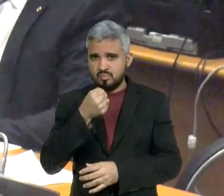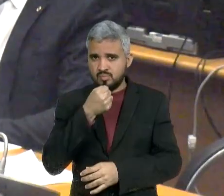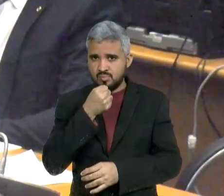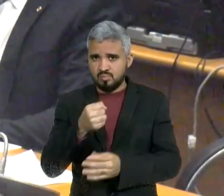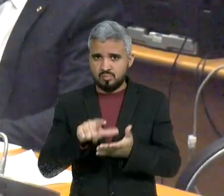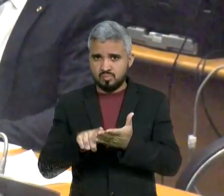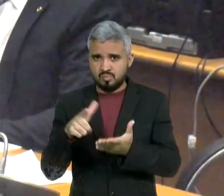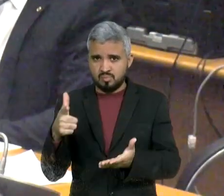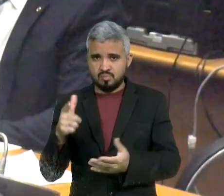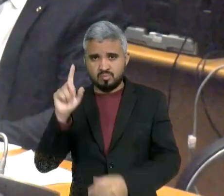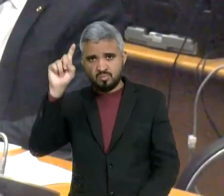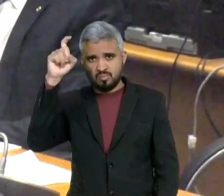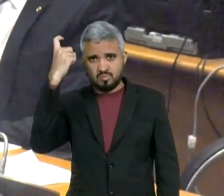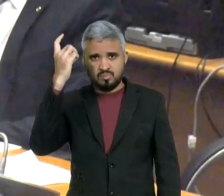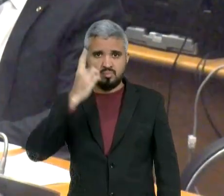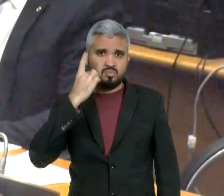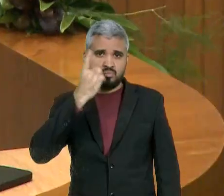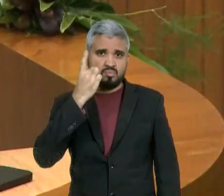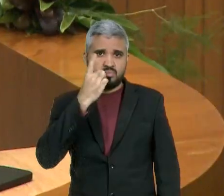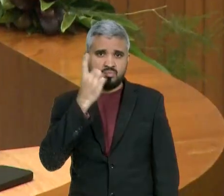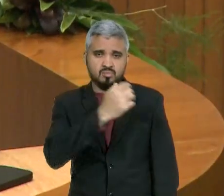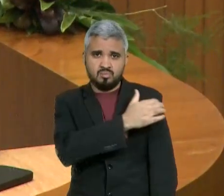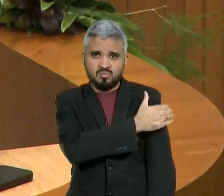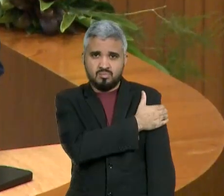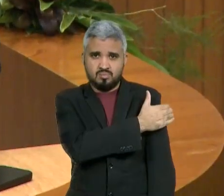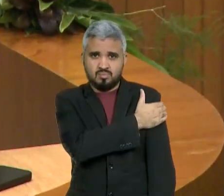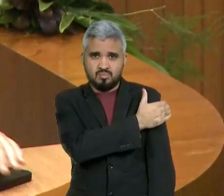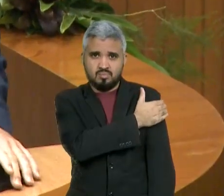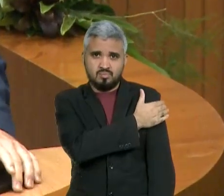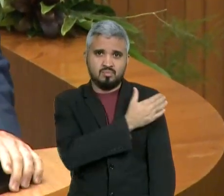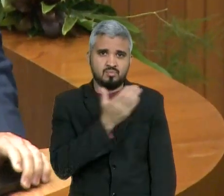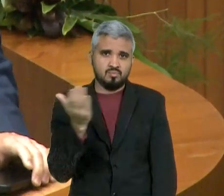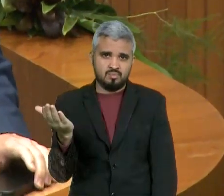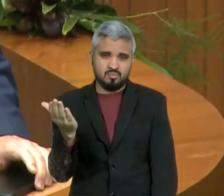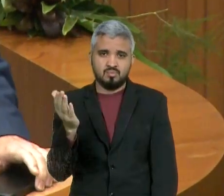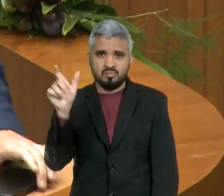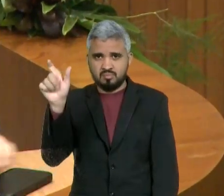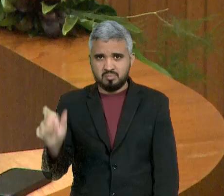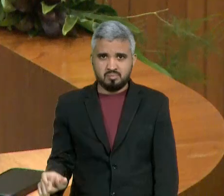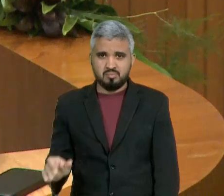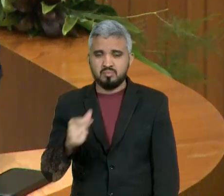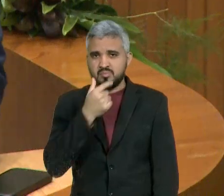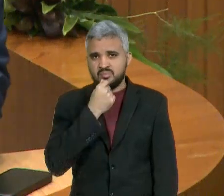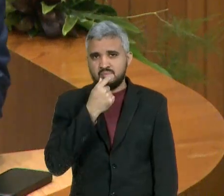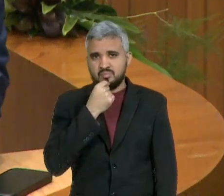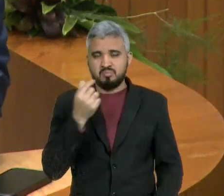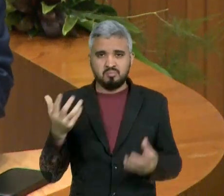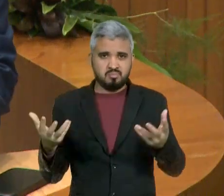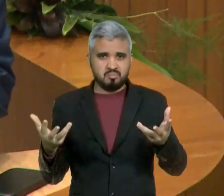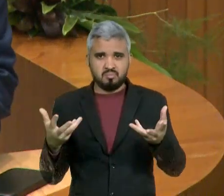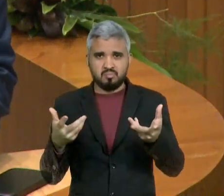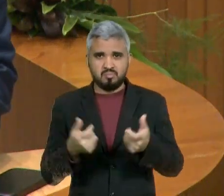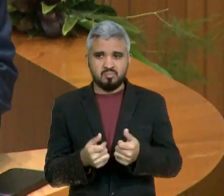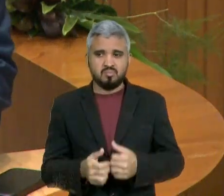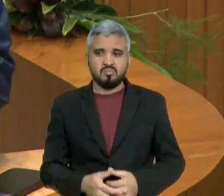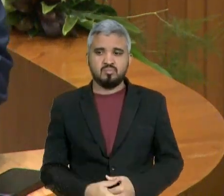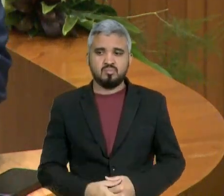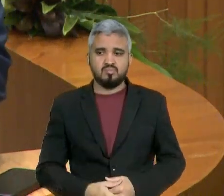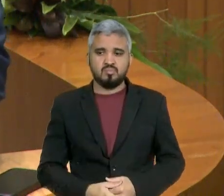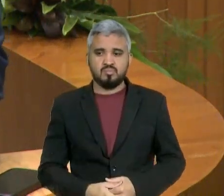ex-deputado Zé Raimundo Rodrigues, um grande cidadão aqui do nosso estado. E subo hoje à